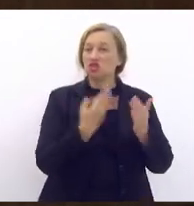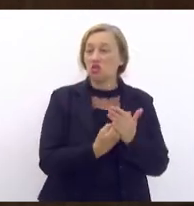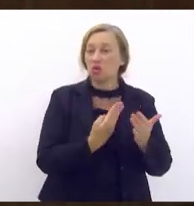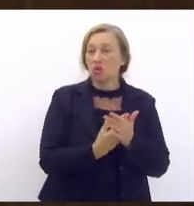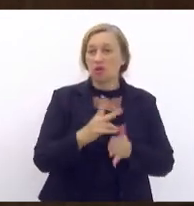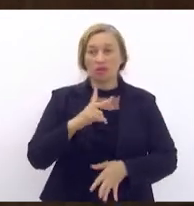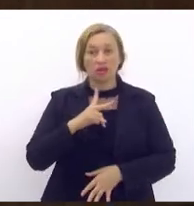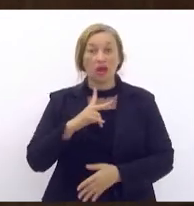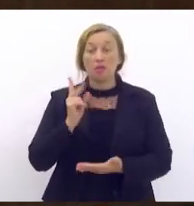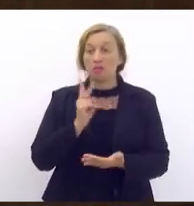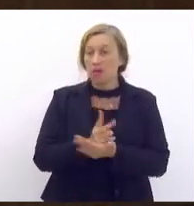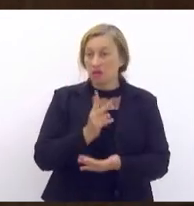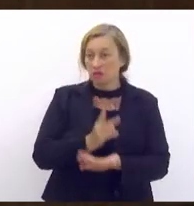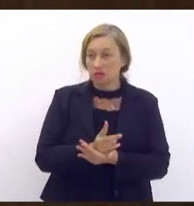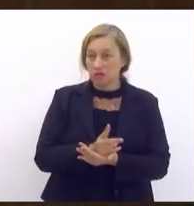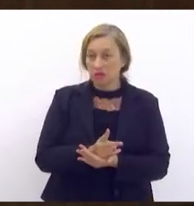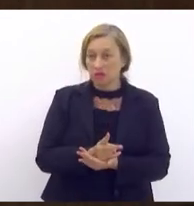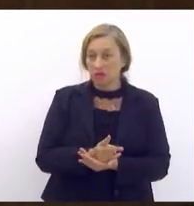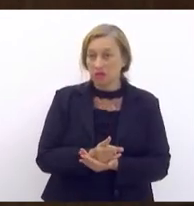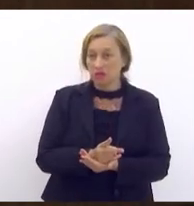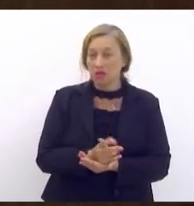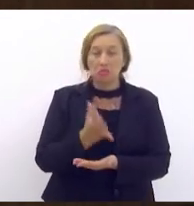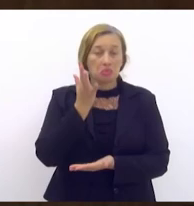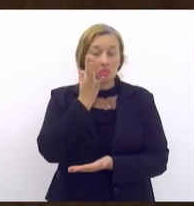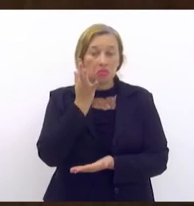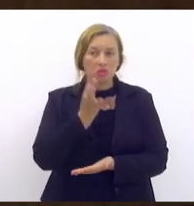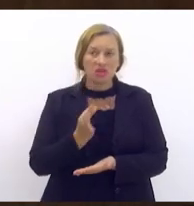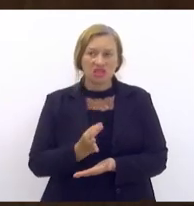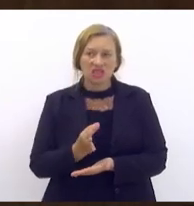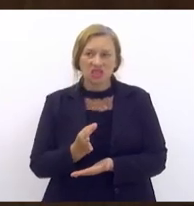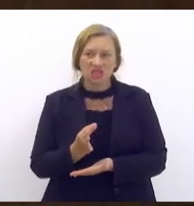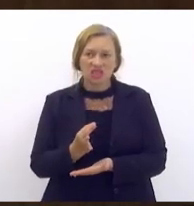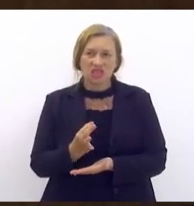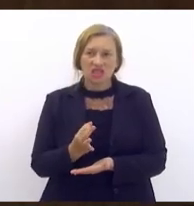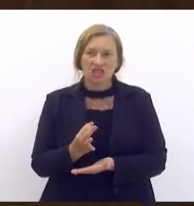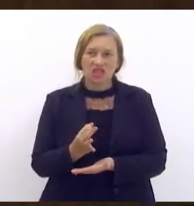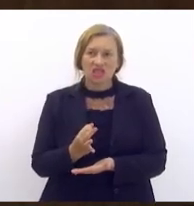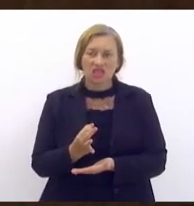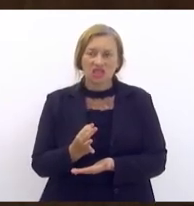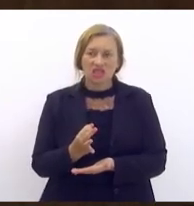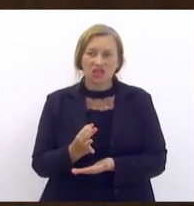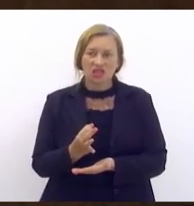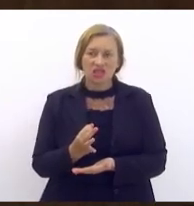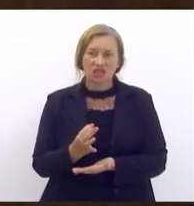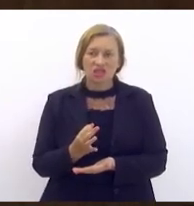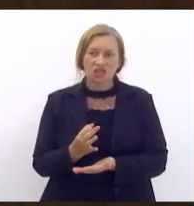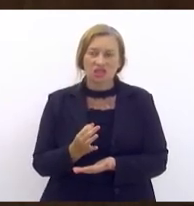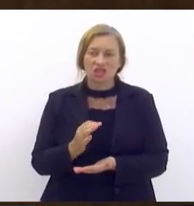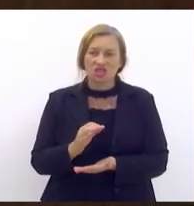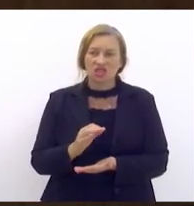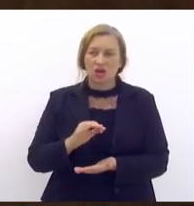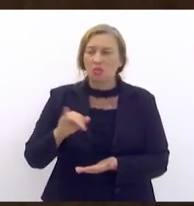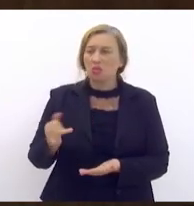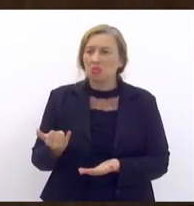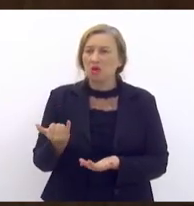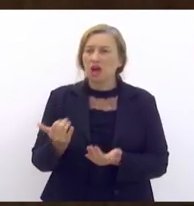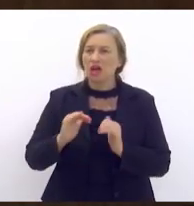e, mesmo assim, eu não entendo que seja algo proveitoso colocar,